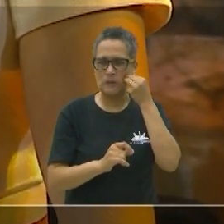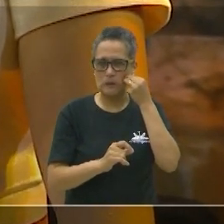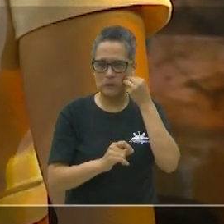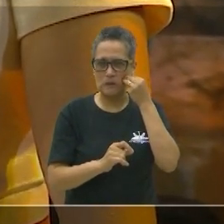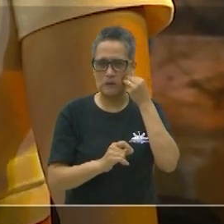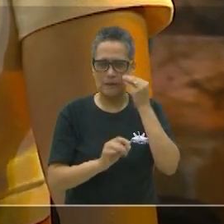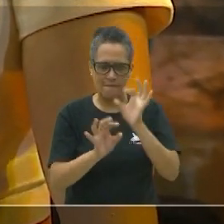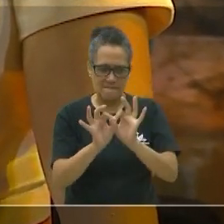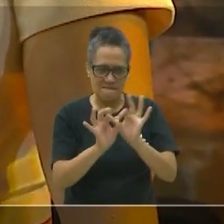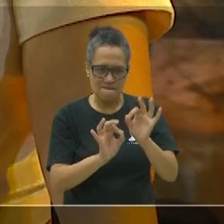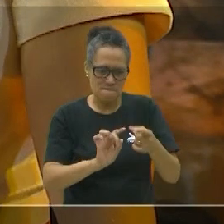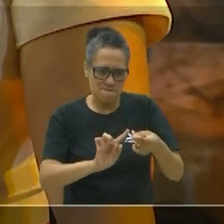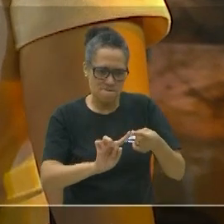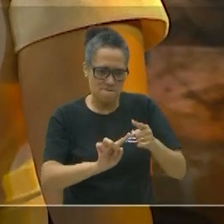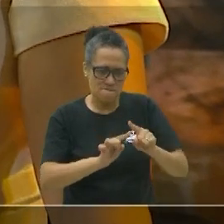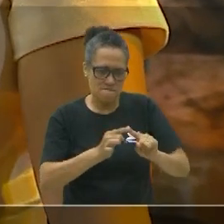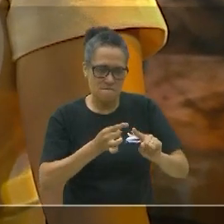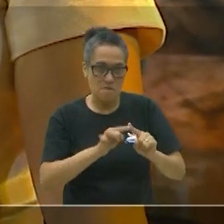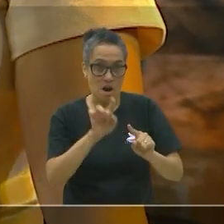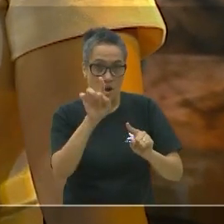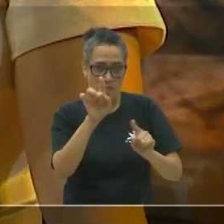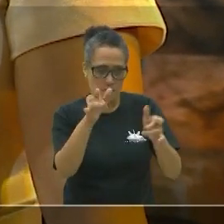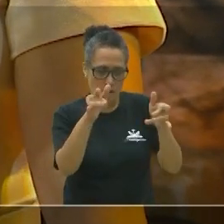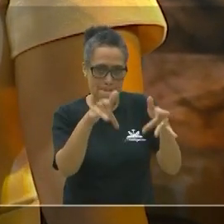ele armou para que você desistisse.